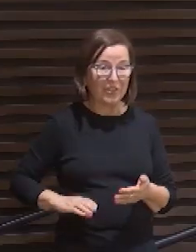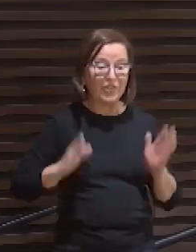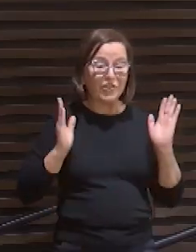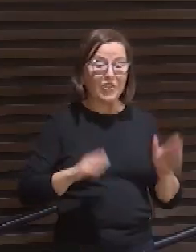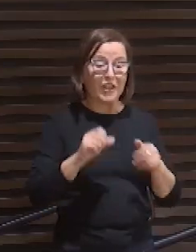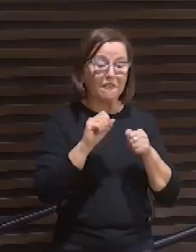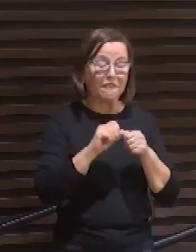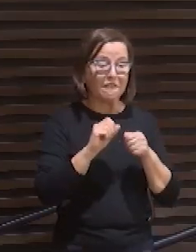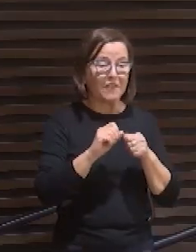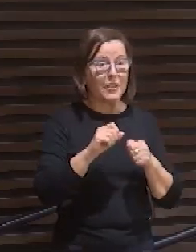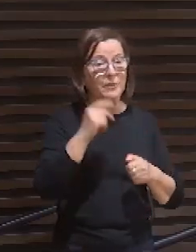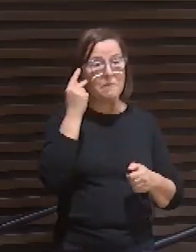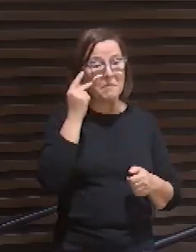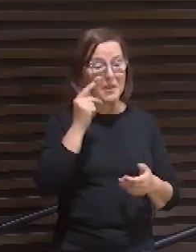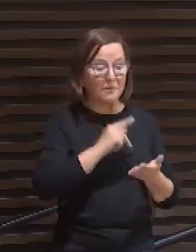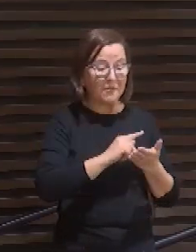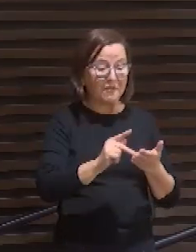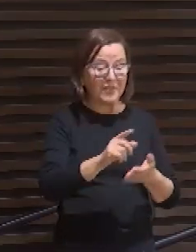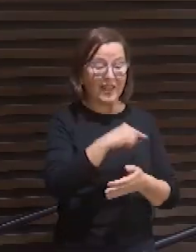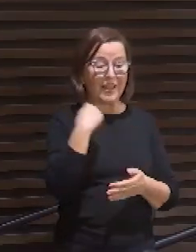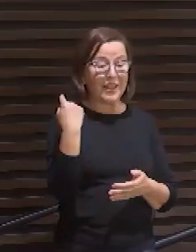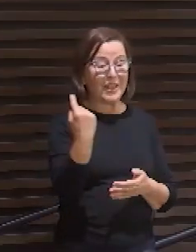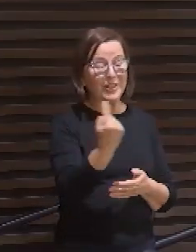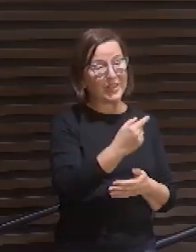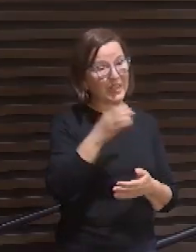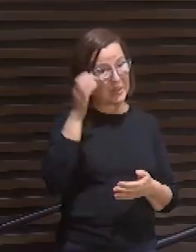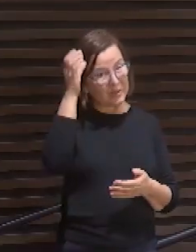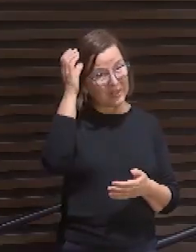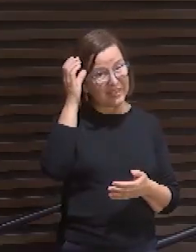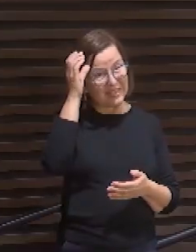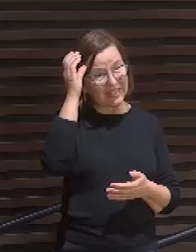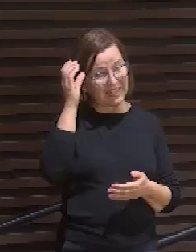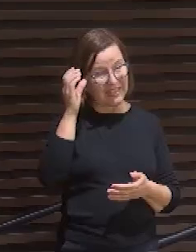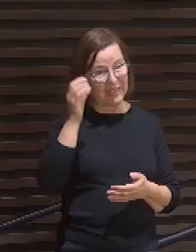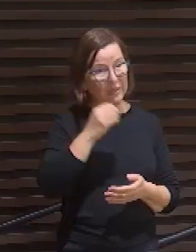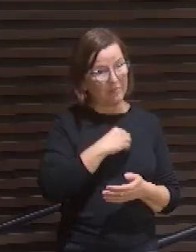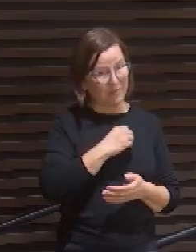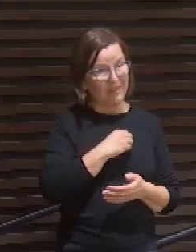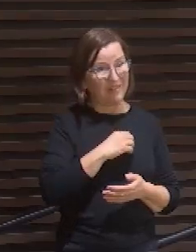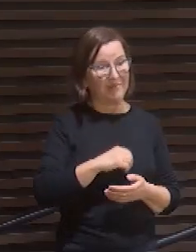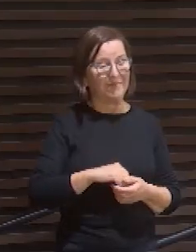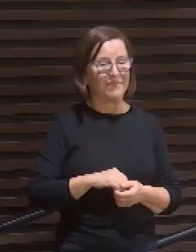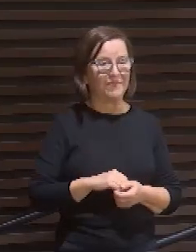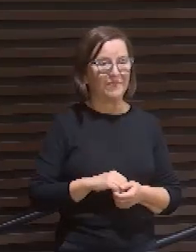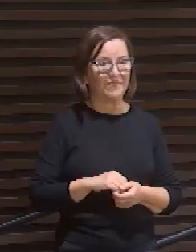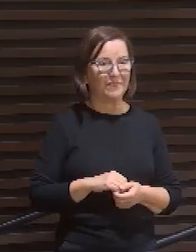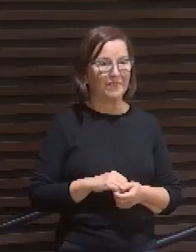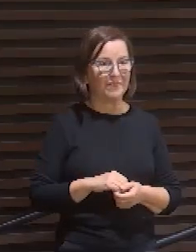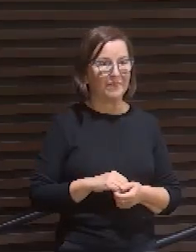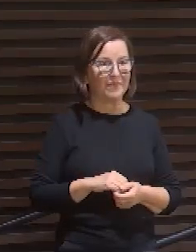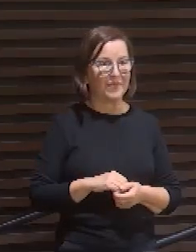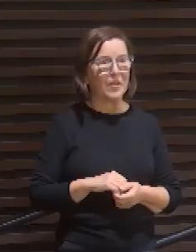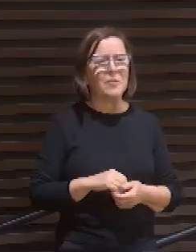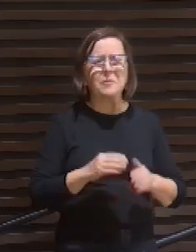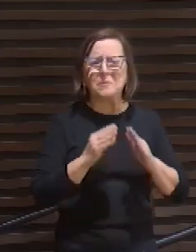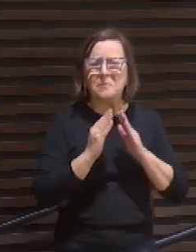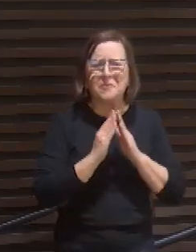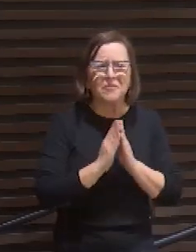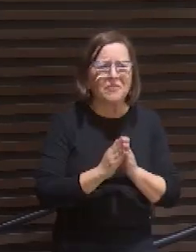para purificar a nossa consciência das obras mortas. Gente, por